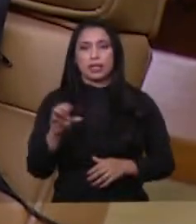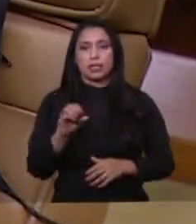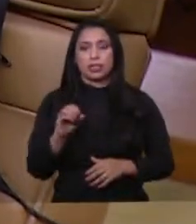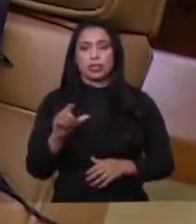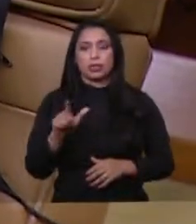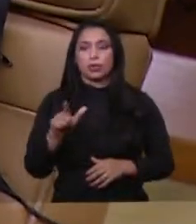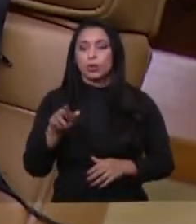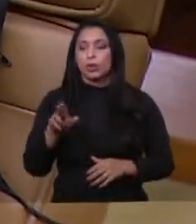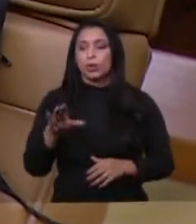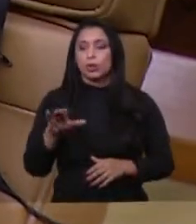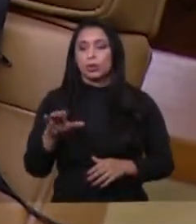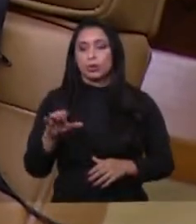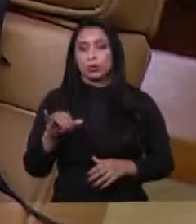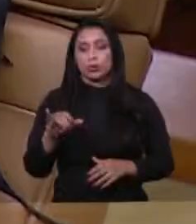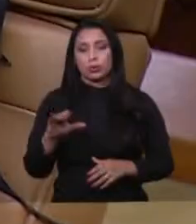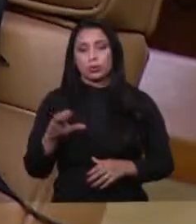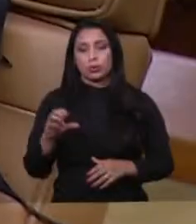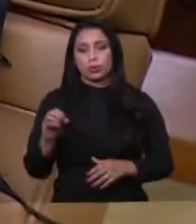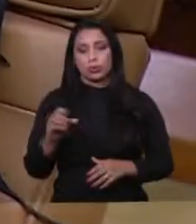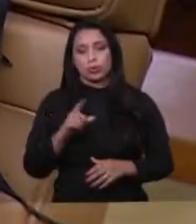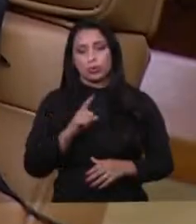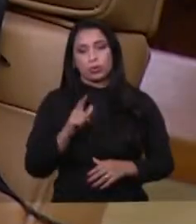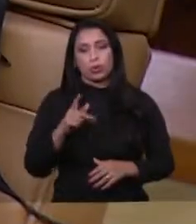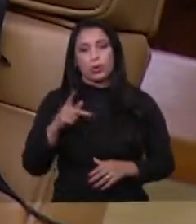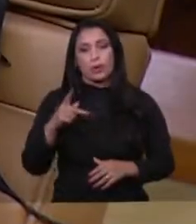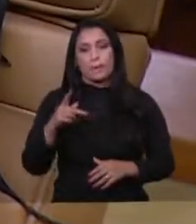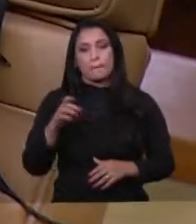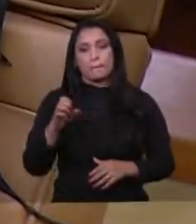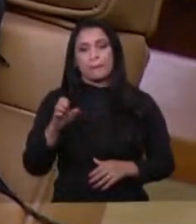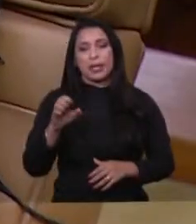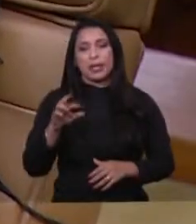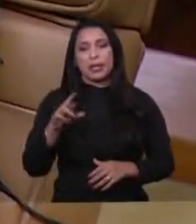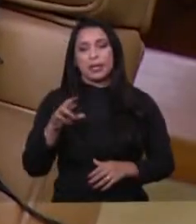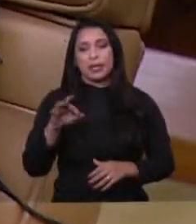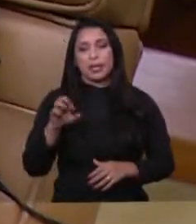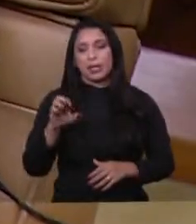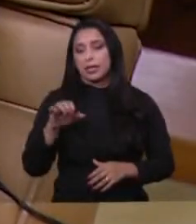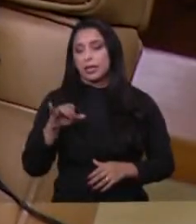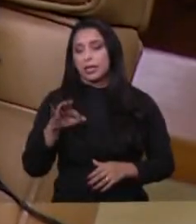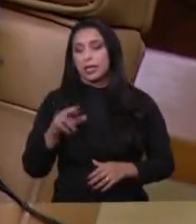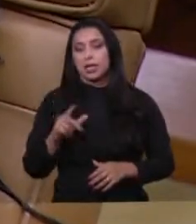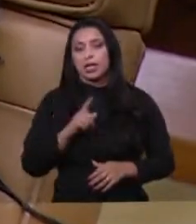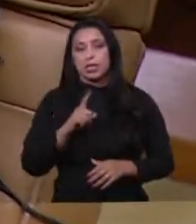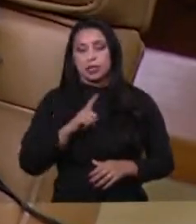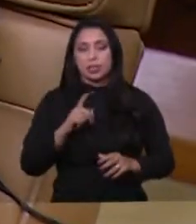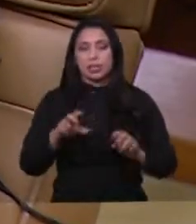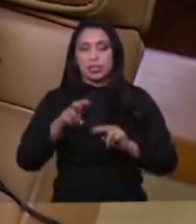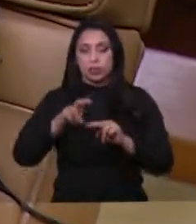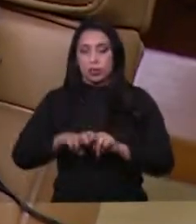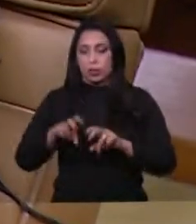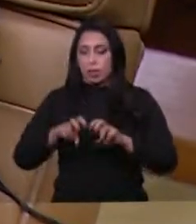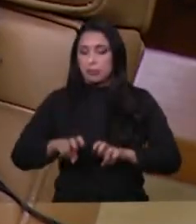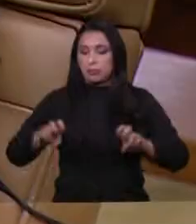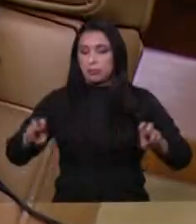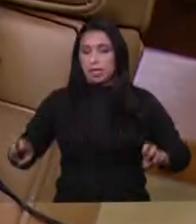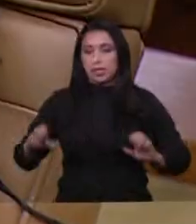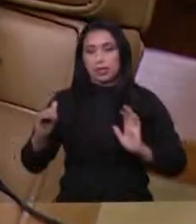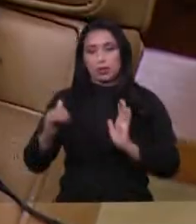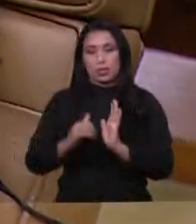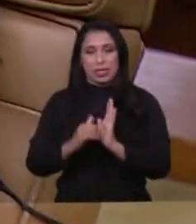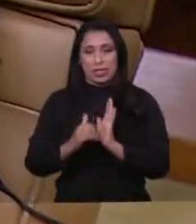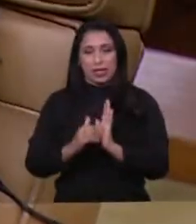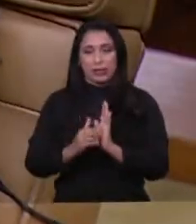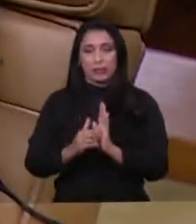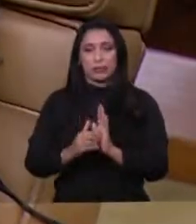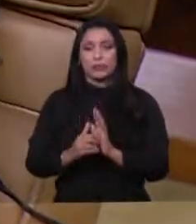identificado na mesa Pereira, identificado na mesa diretora do Senado. No vídeo que